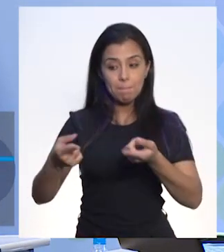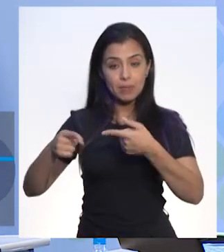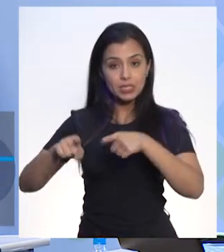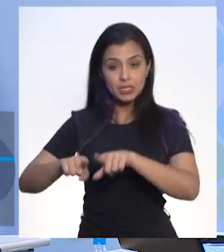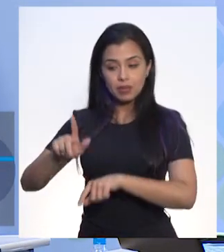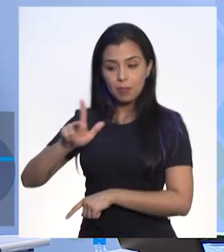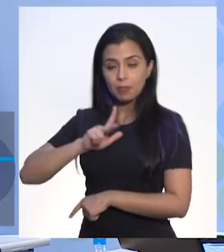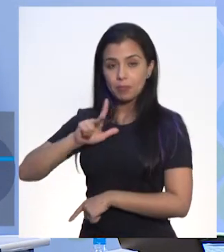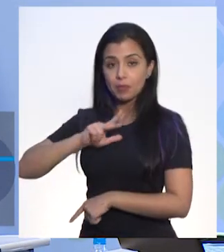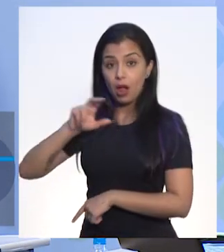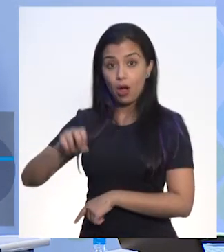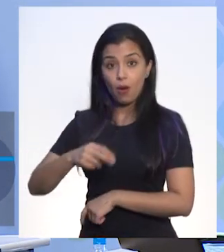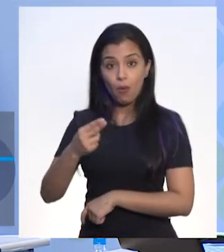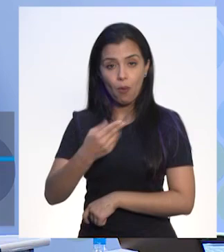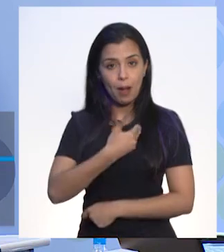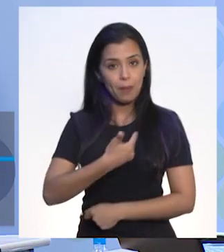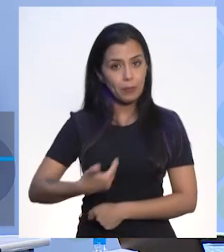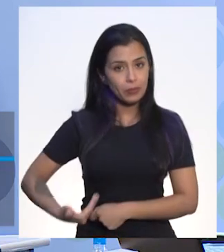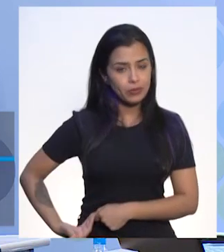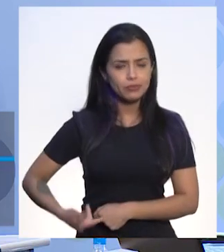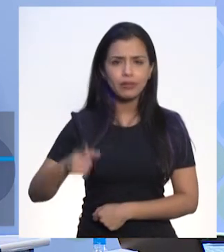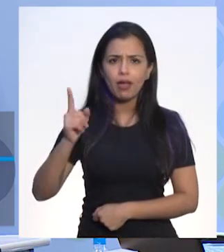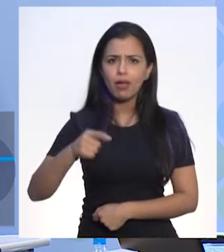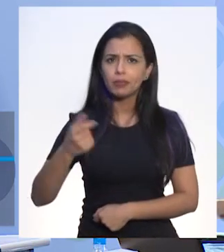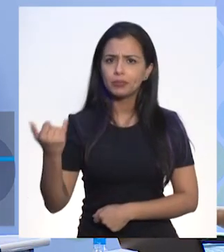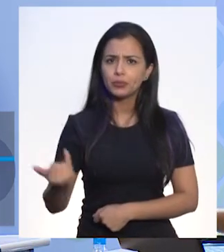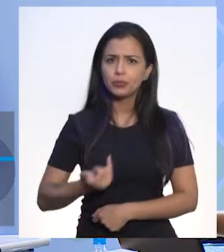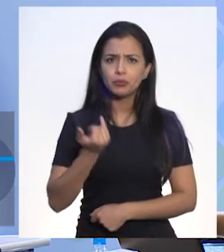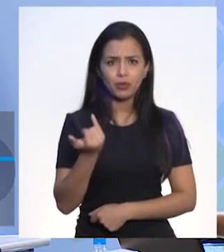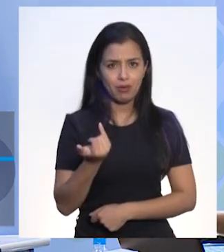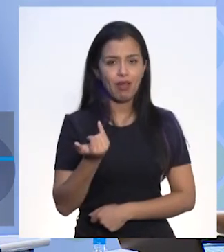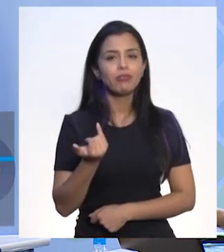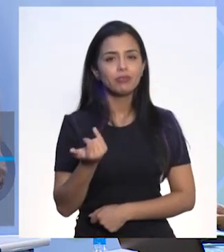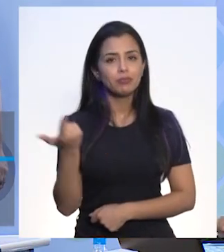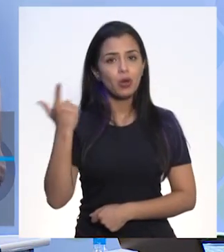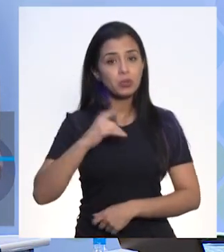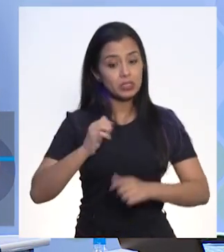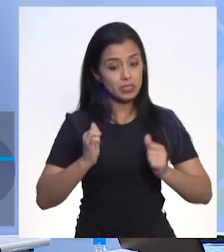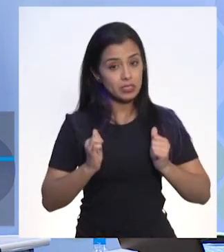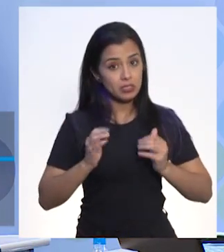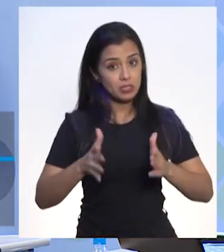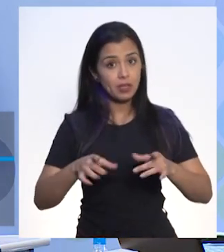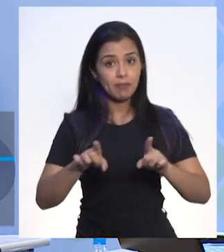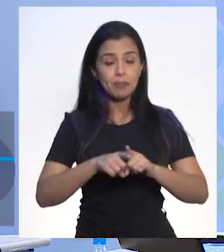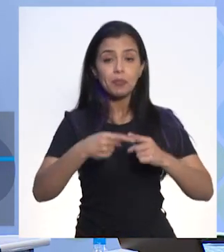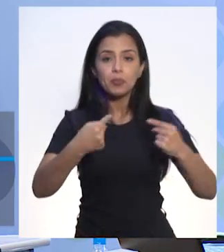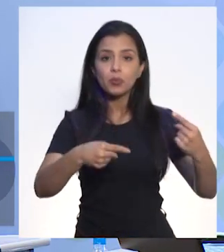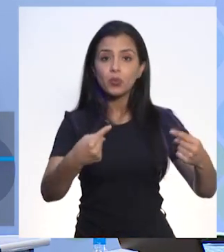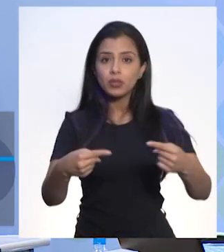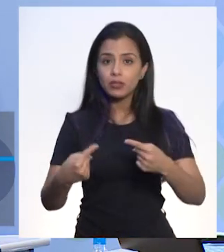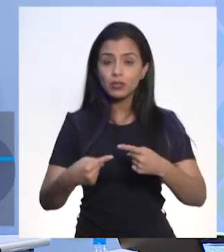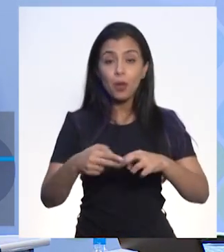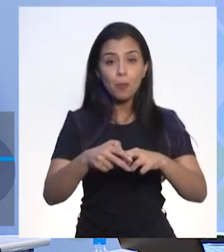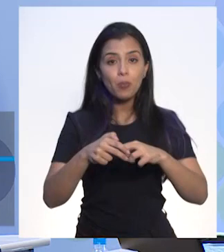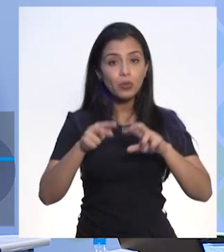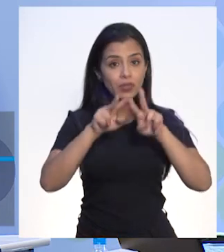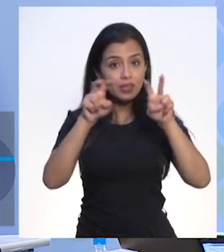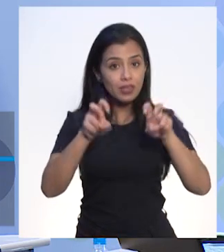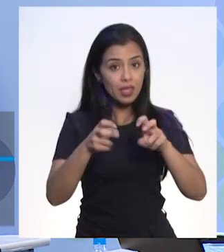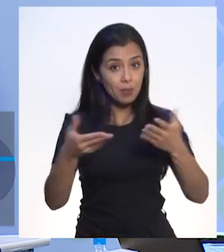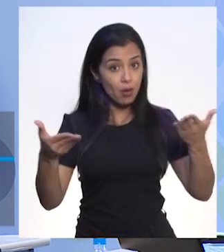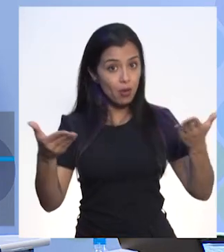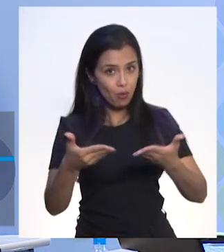a parceria pública é de suma importância nesse trabalho de ações e de políticas, por isso que o tema da aula é